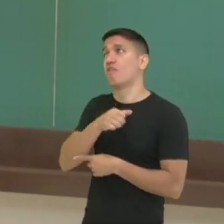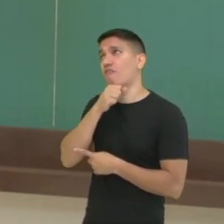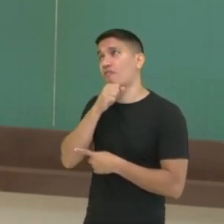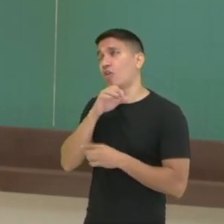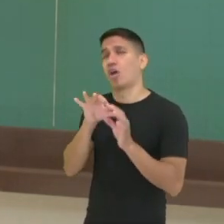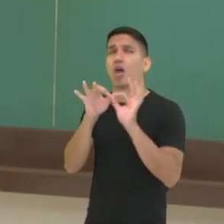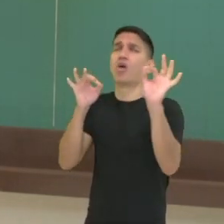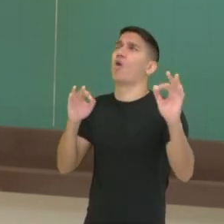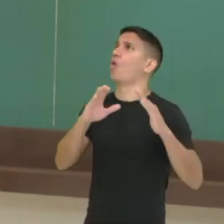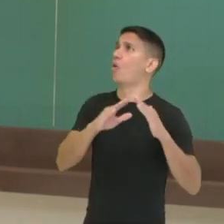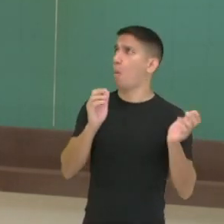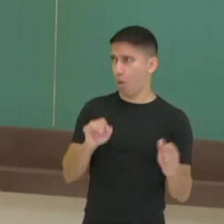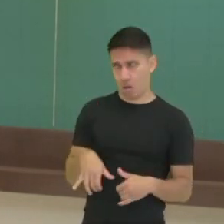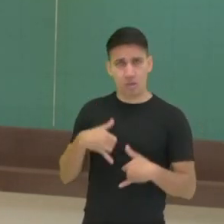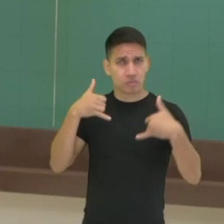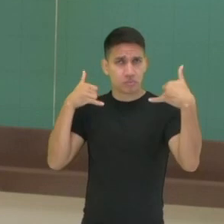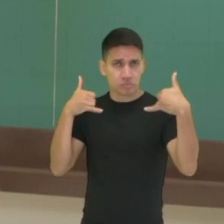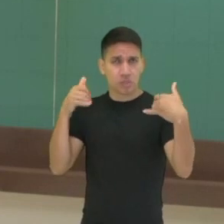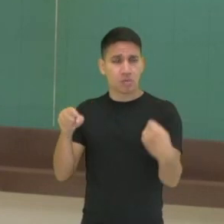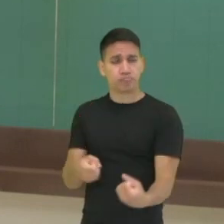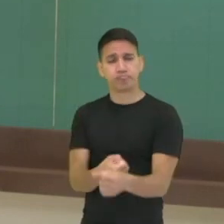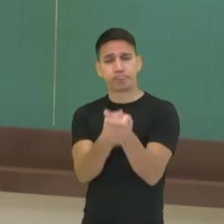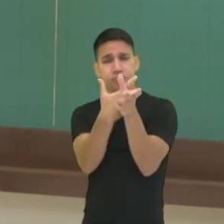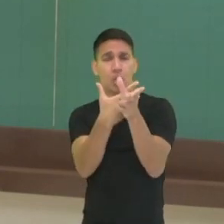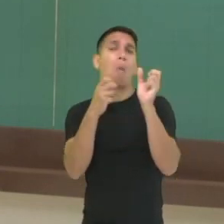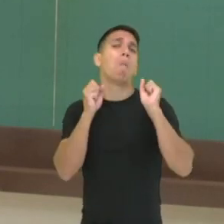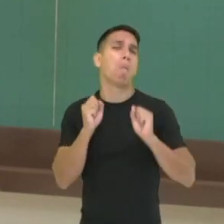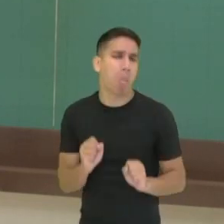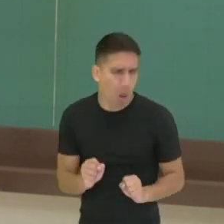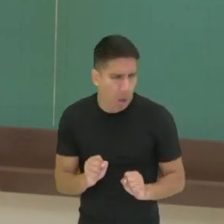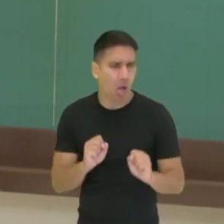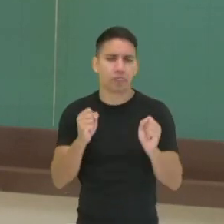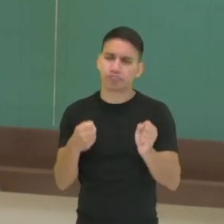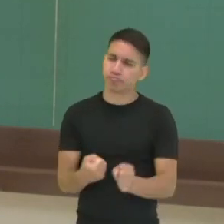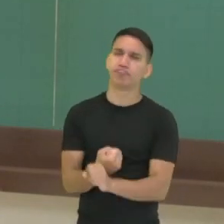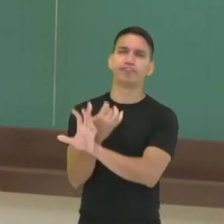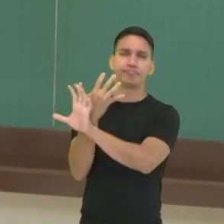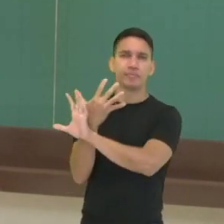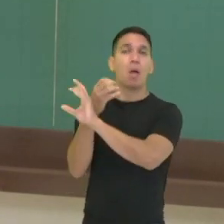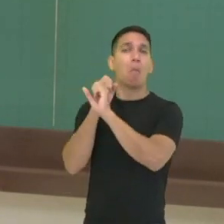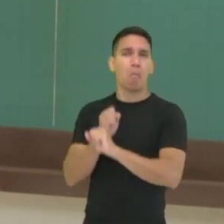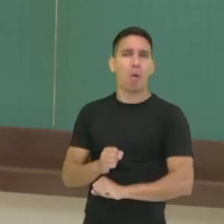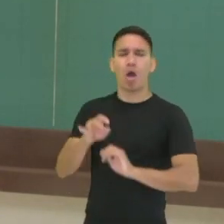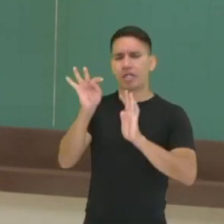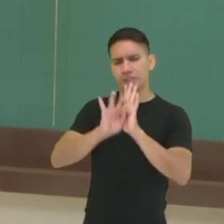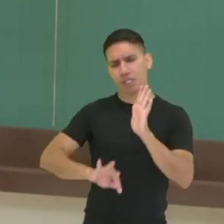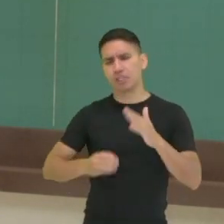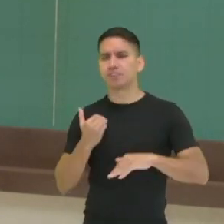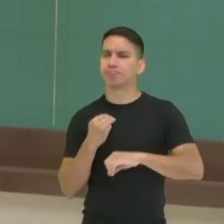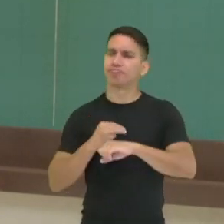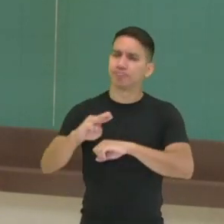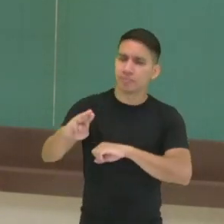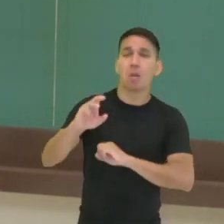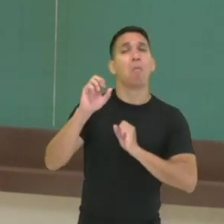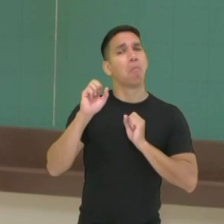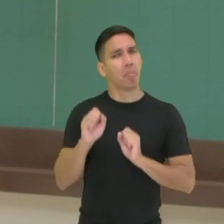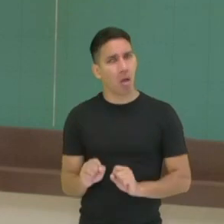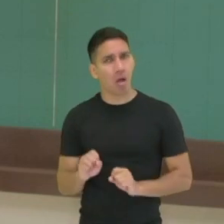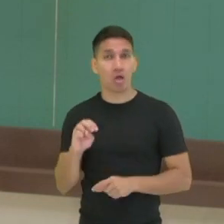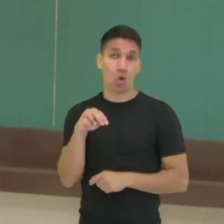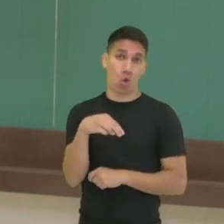longe. Posso ligar para eles? Pode. Posso mandar uma mensaginha de texto no celular? Pode.